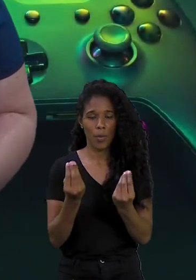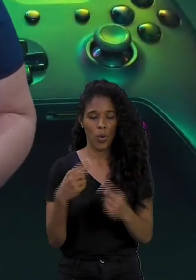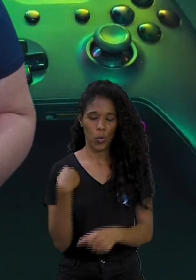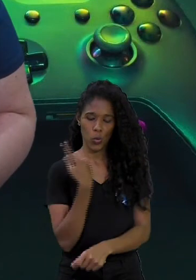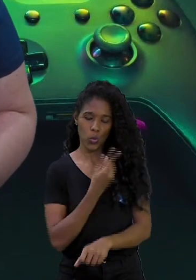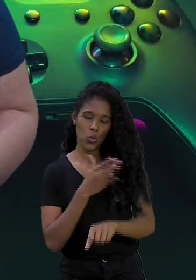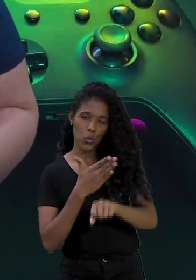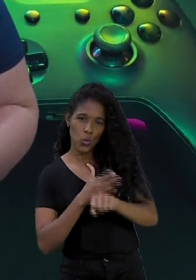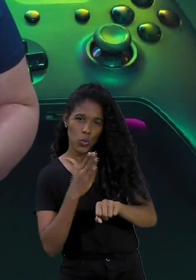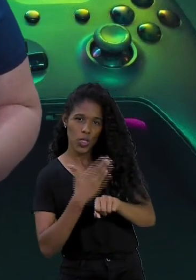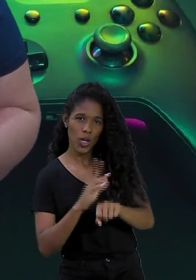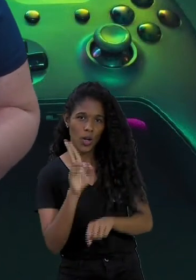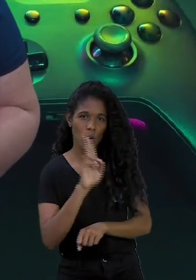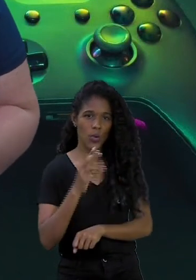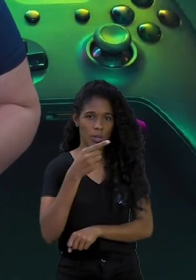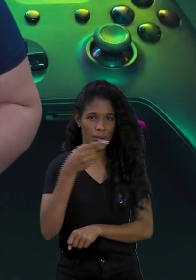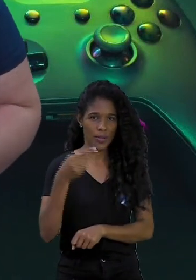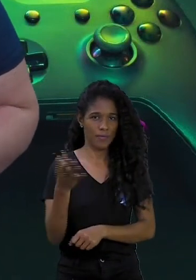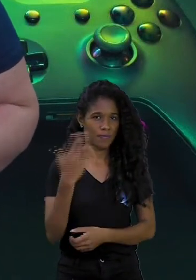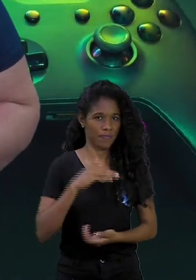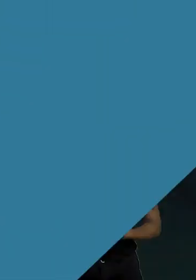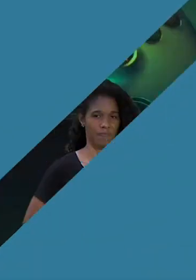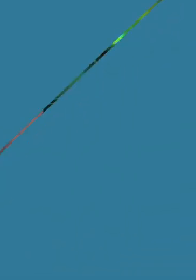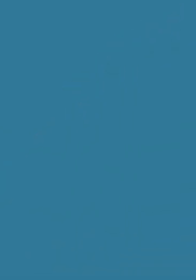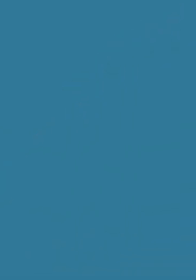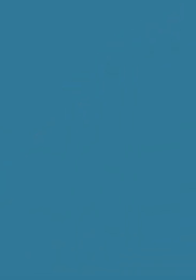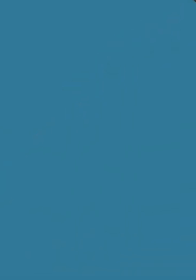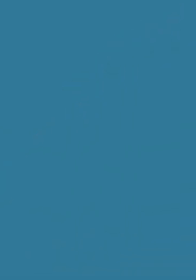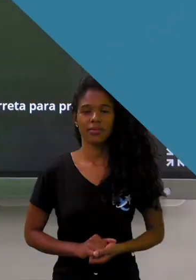do hífen. Então, vamos lá?